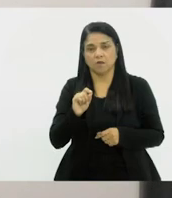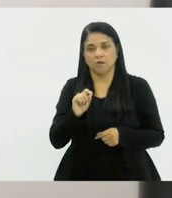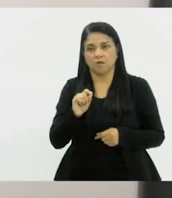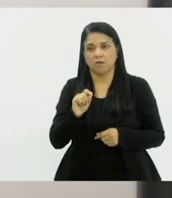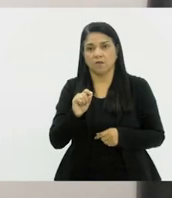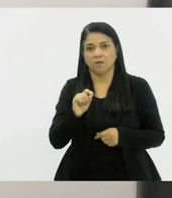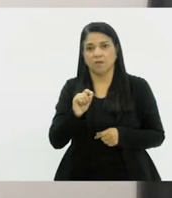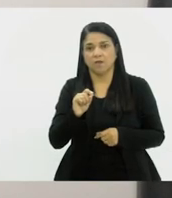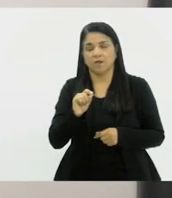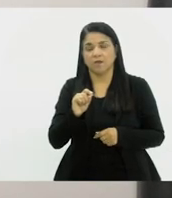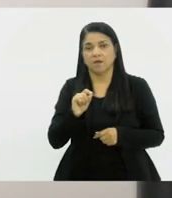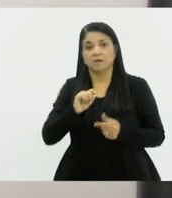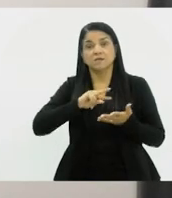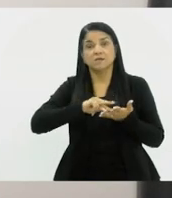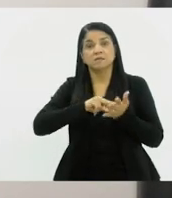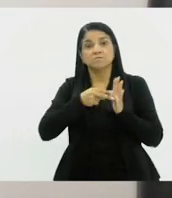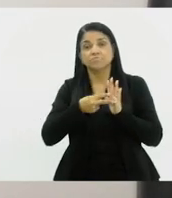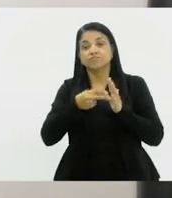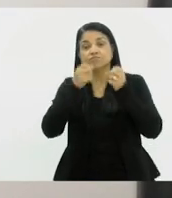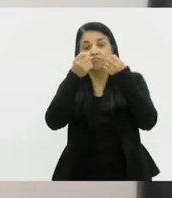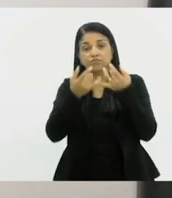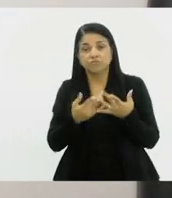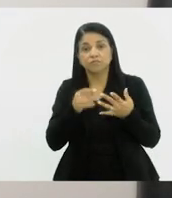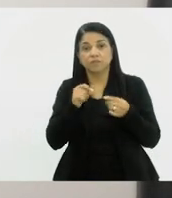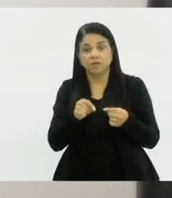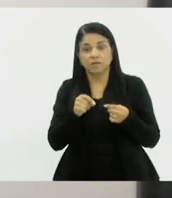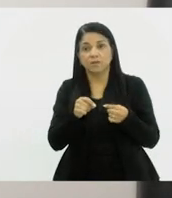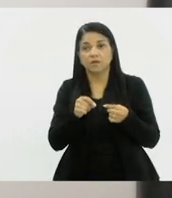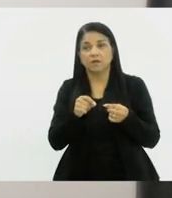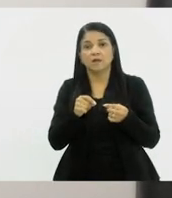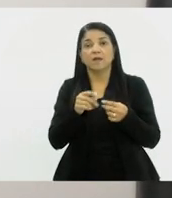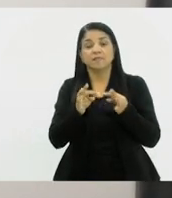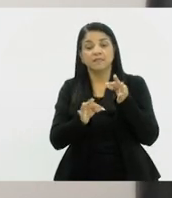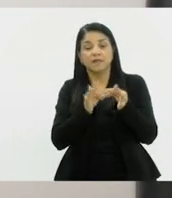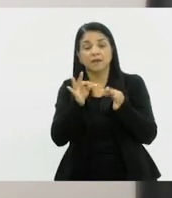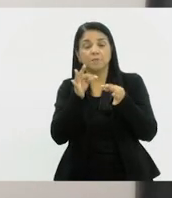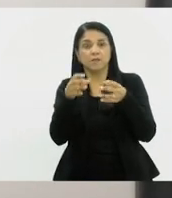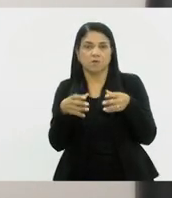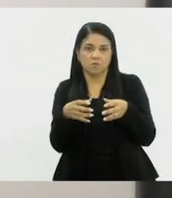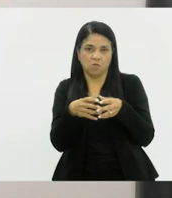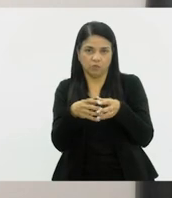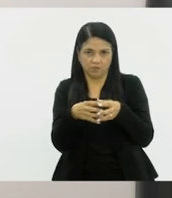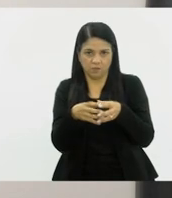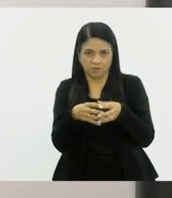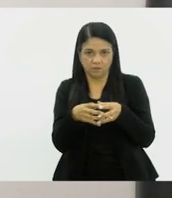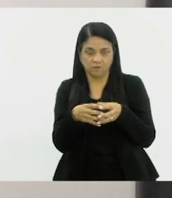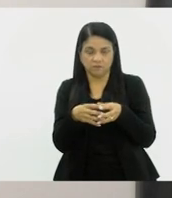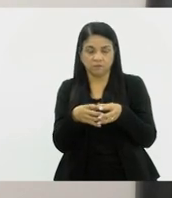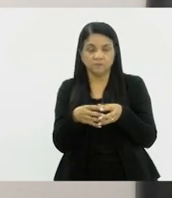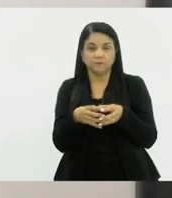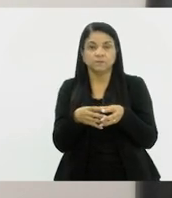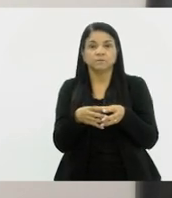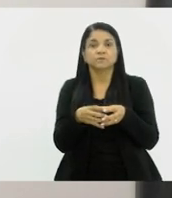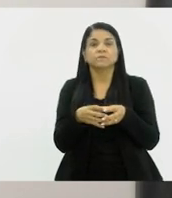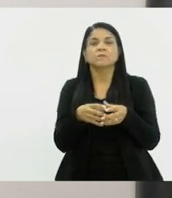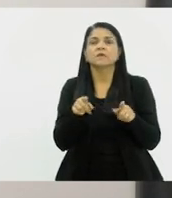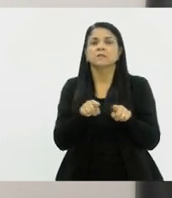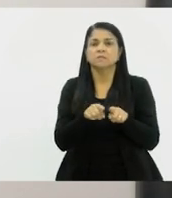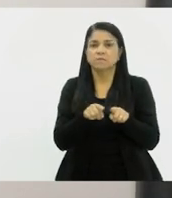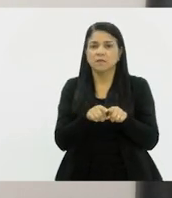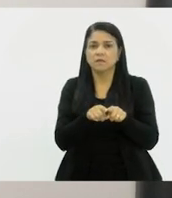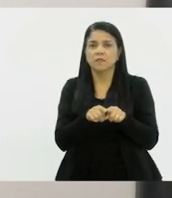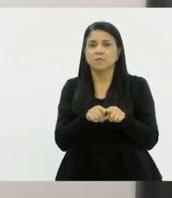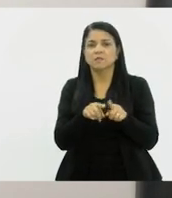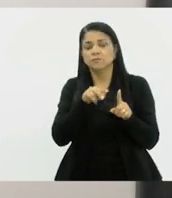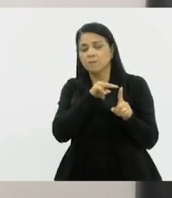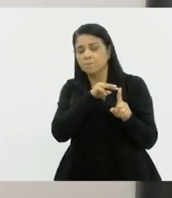a a a lógica de uma internação csor em comunidade terapêutica então a gente tá falando também de um uma